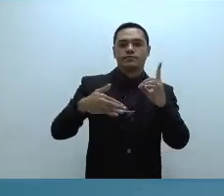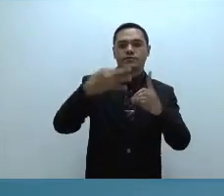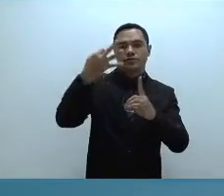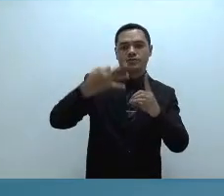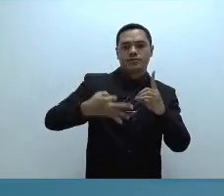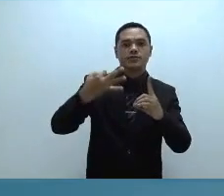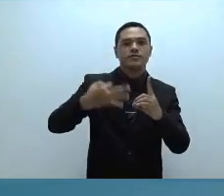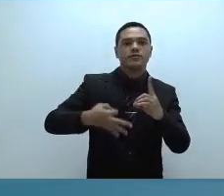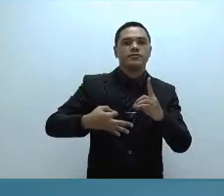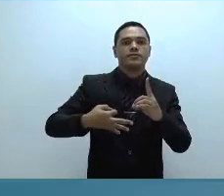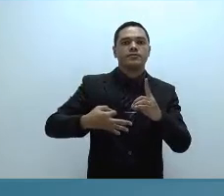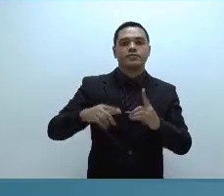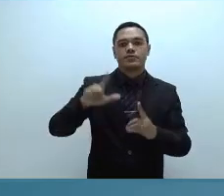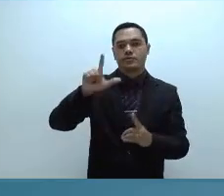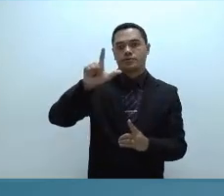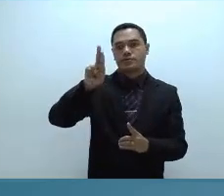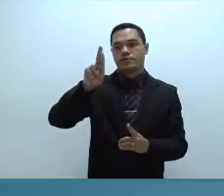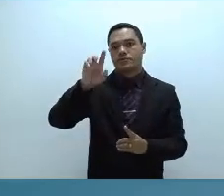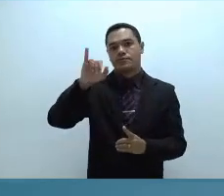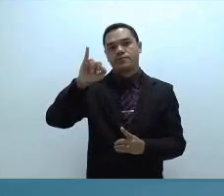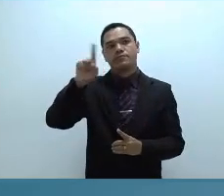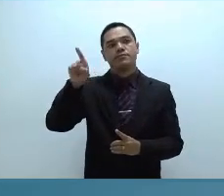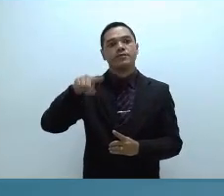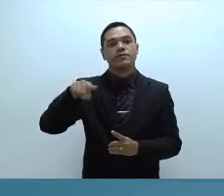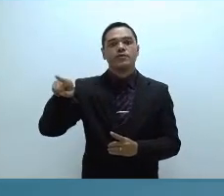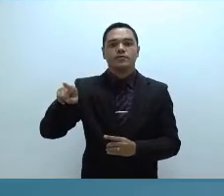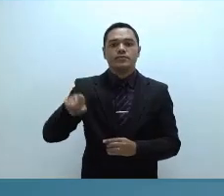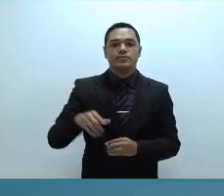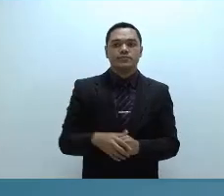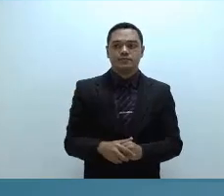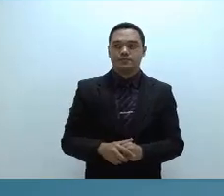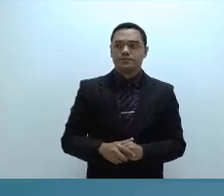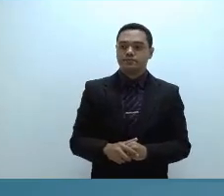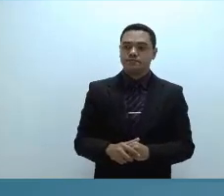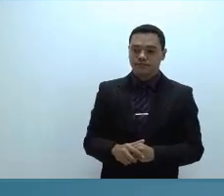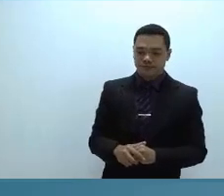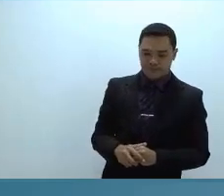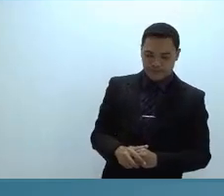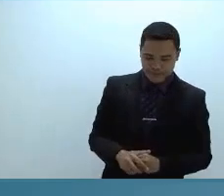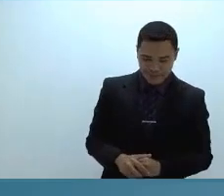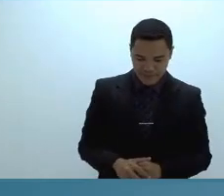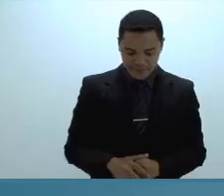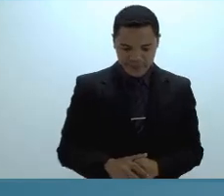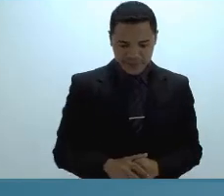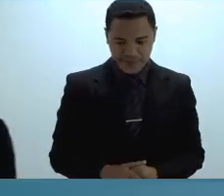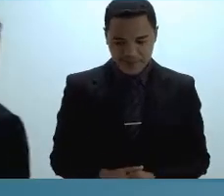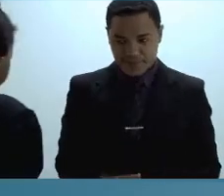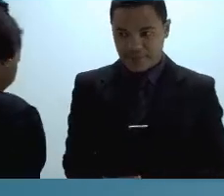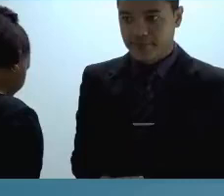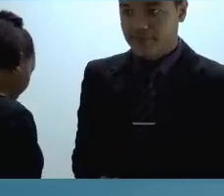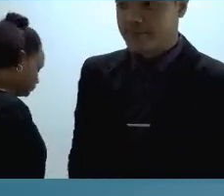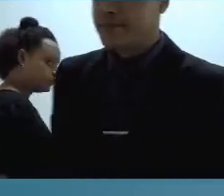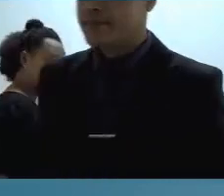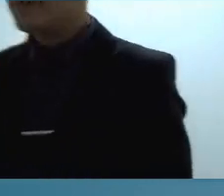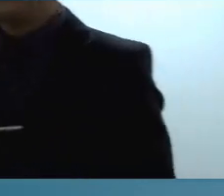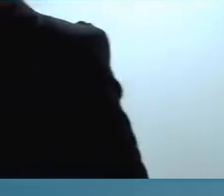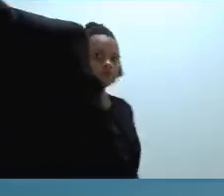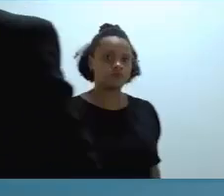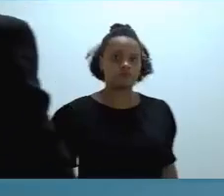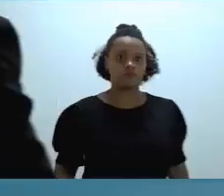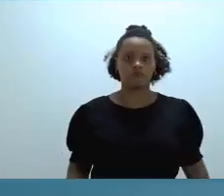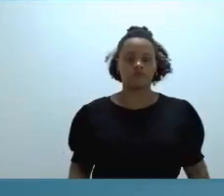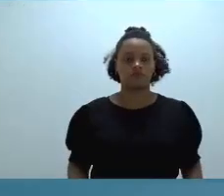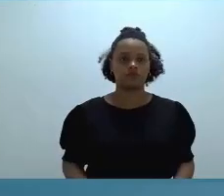desembargador Luiz Neto, devidamente justificado. Então, anuncio o feito